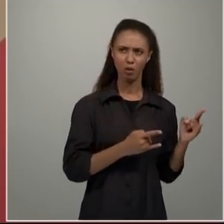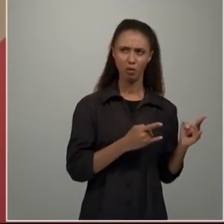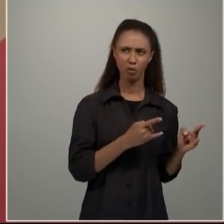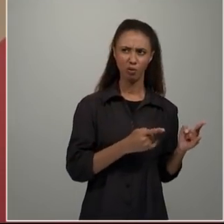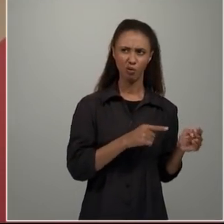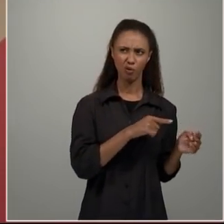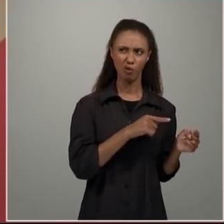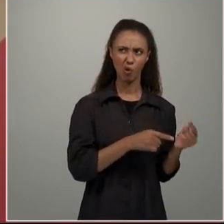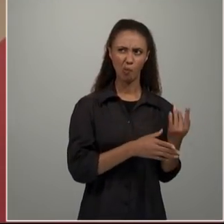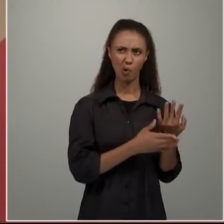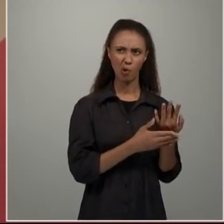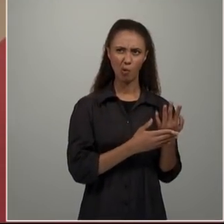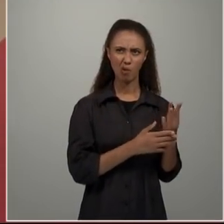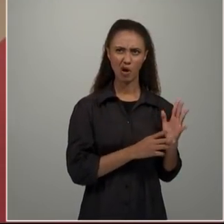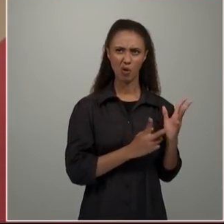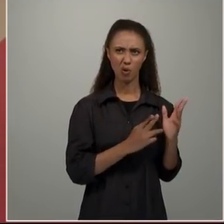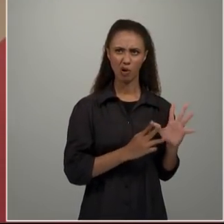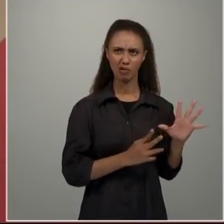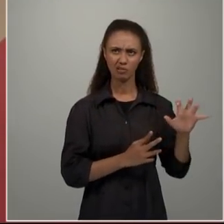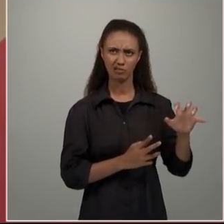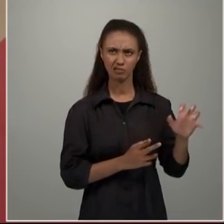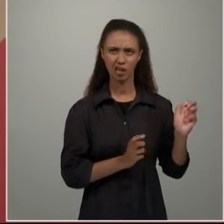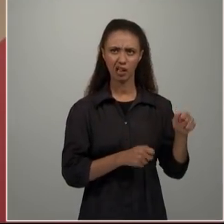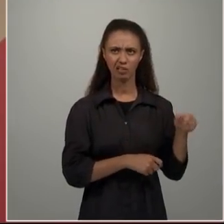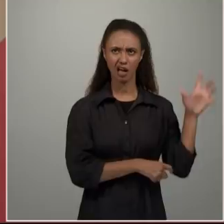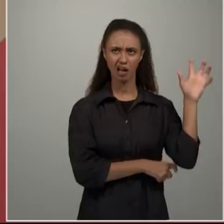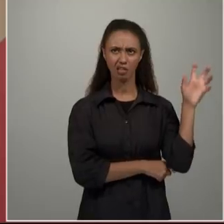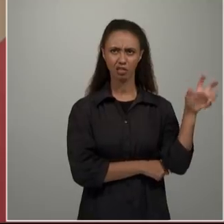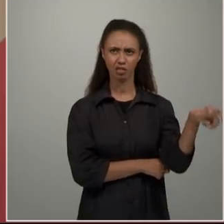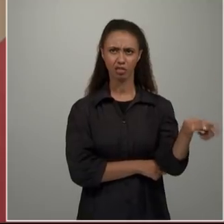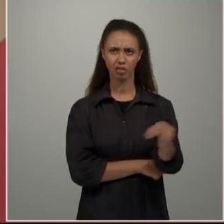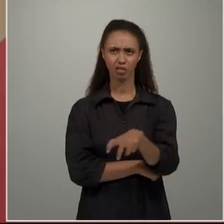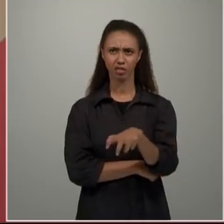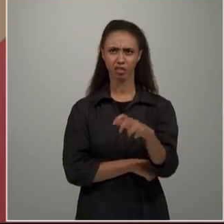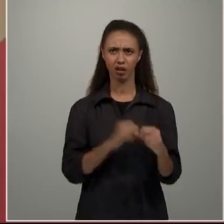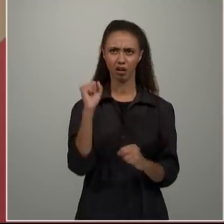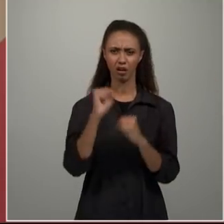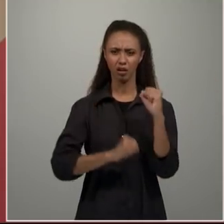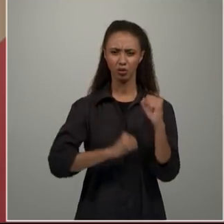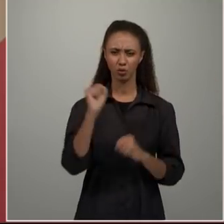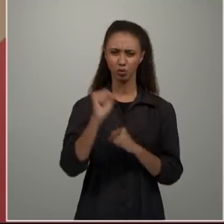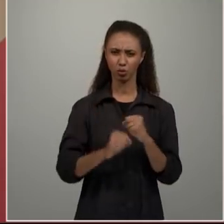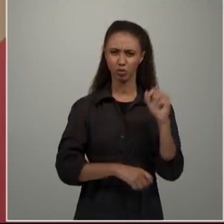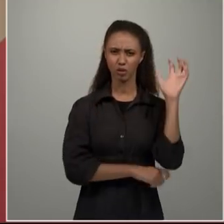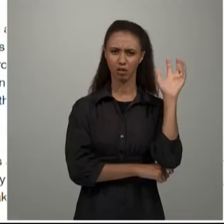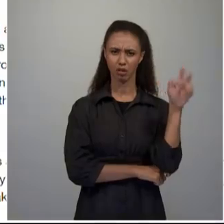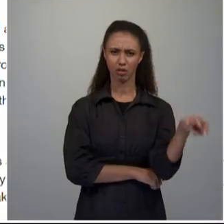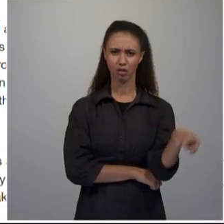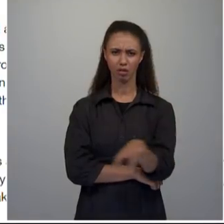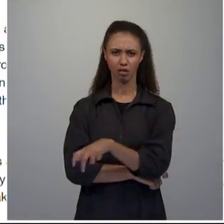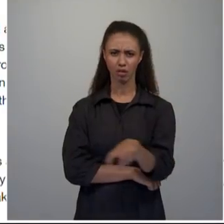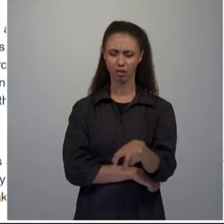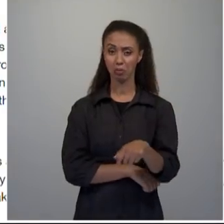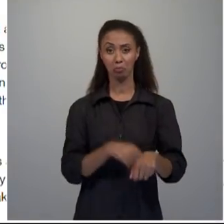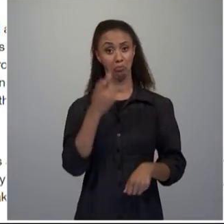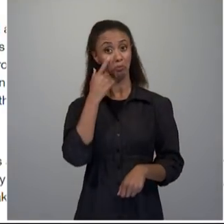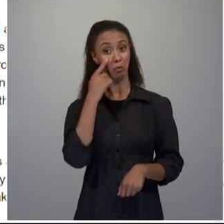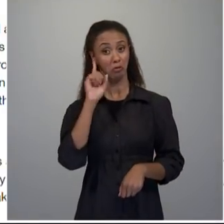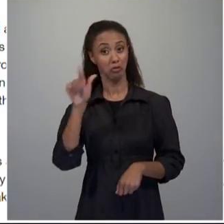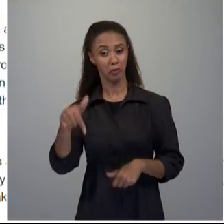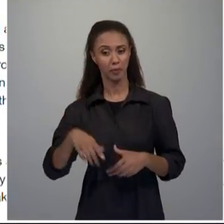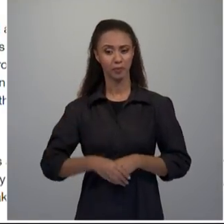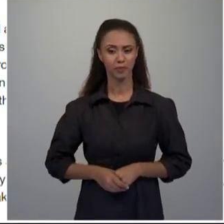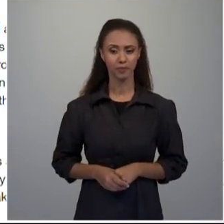aquele que tem as garras que tem as mãos que trabalham na indústria automotiva pode ser depois eu vou lá e vou checar praticou